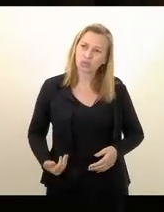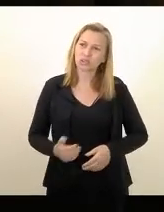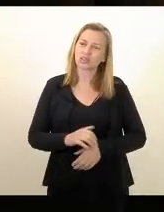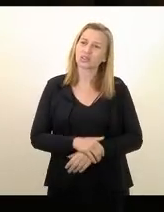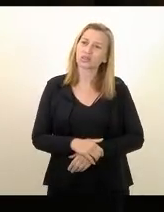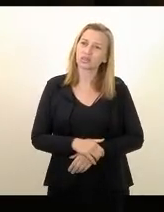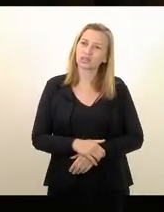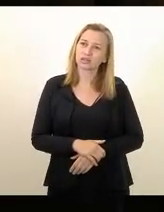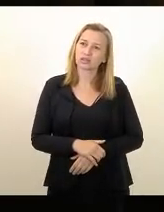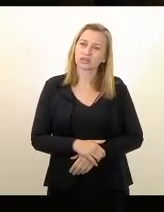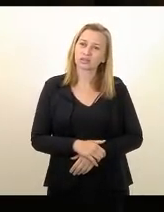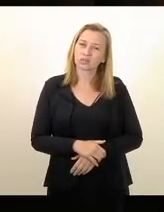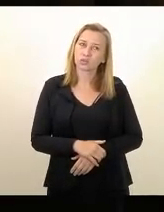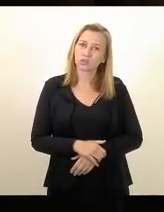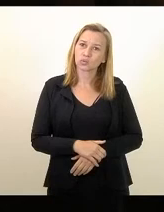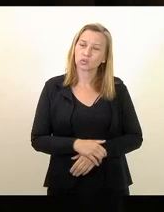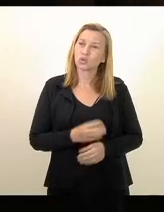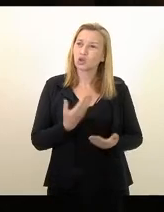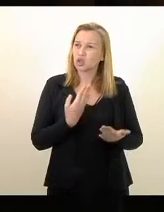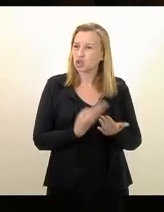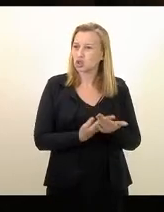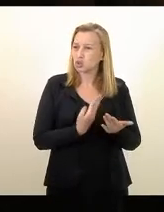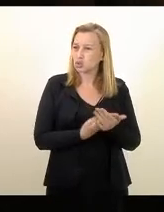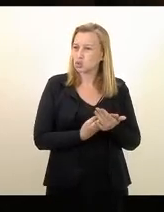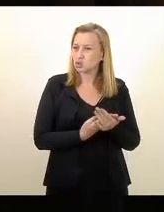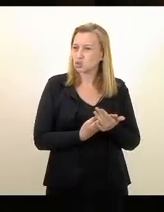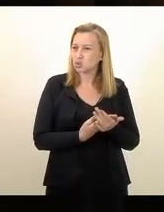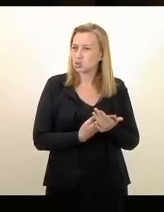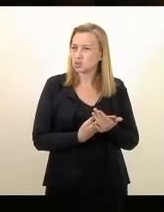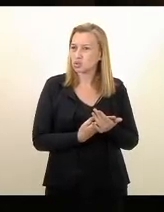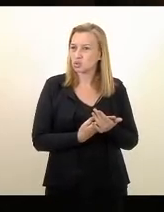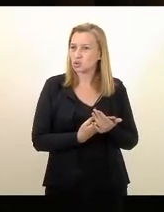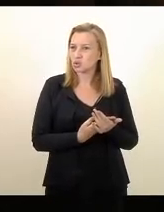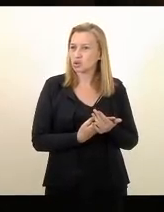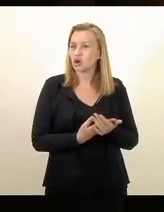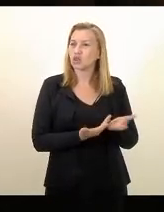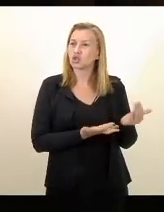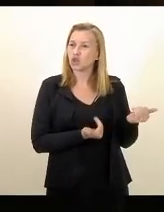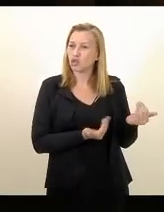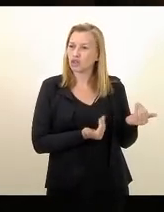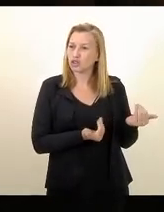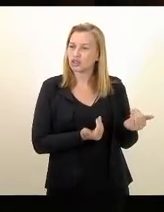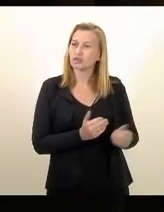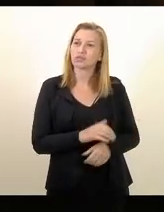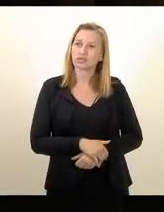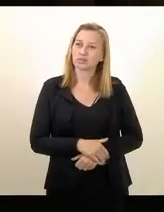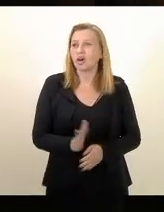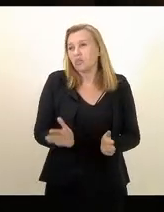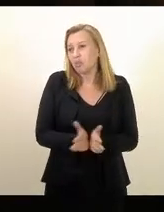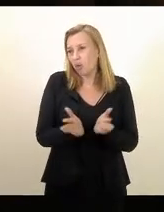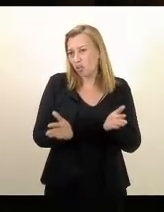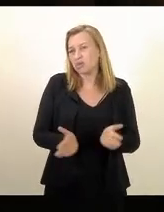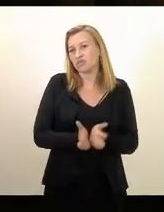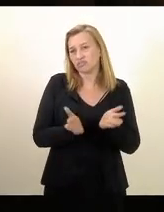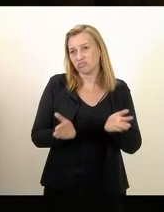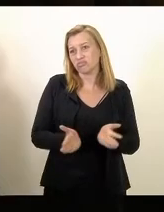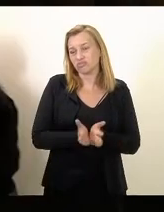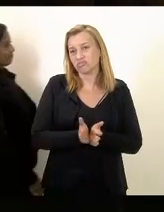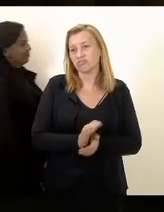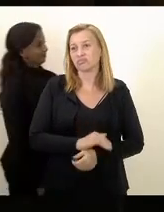Janeiro estudam em boa medida os jovens pobres de origem popular